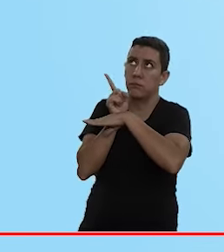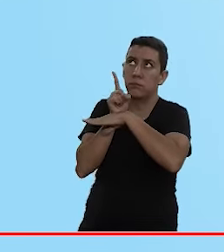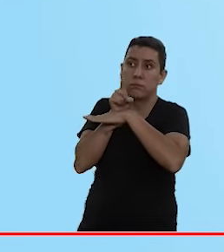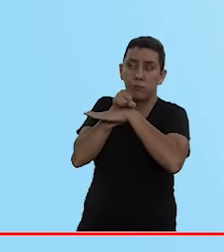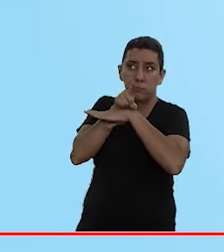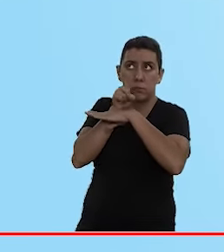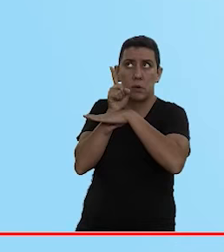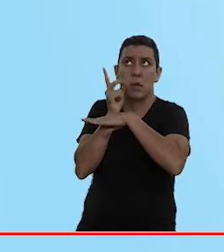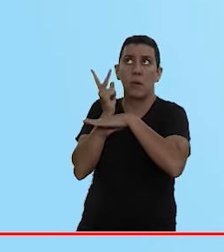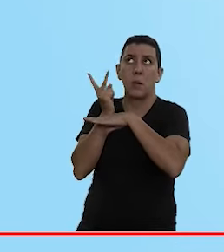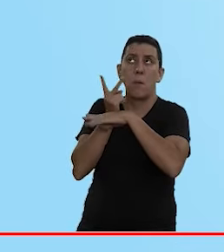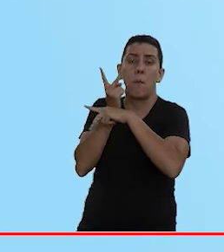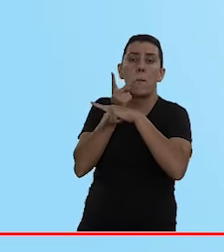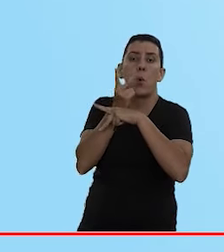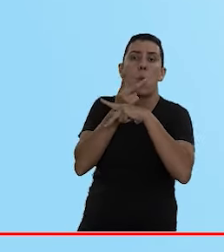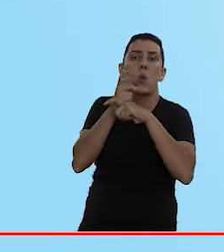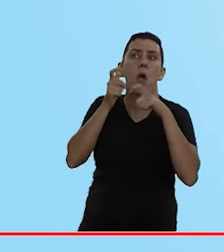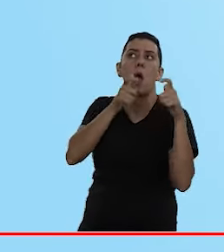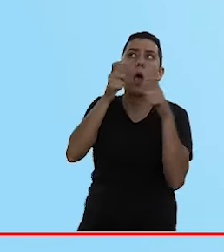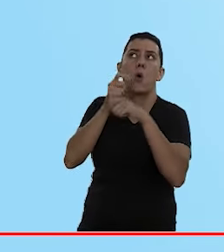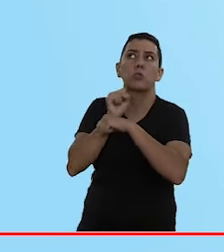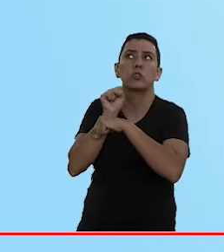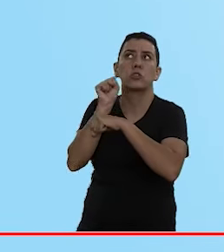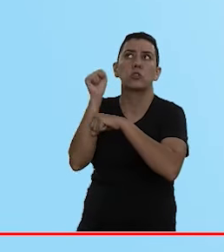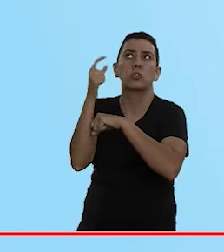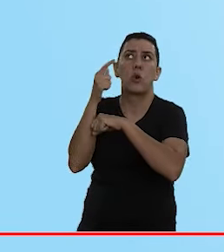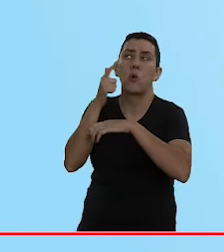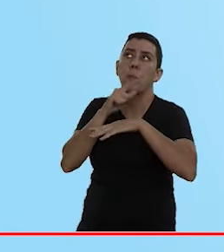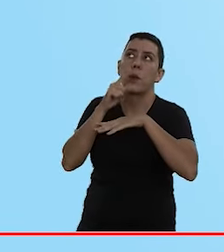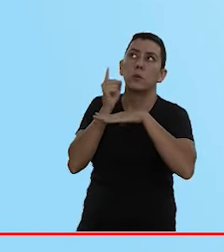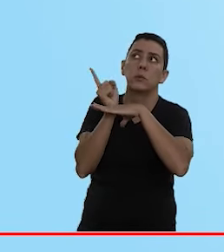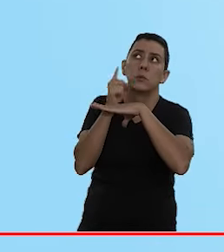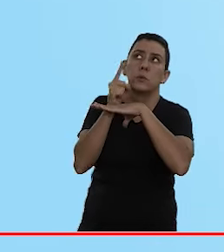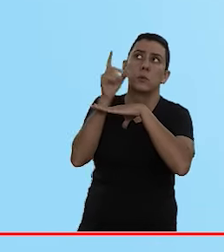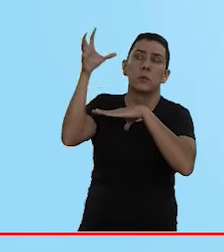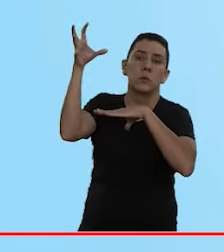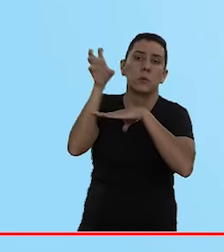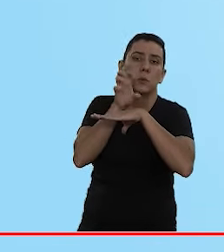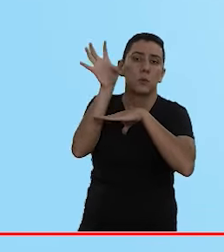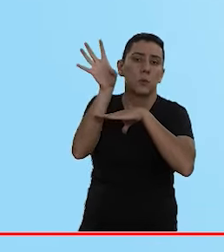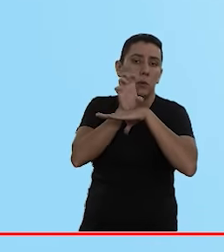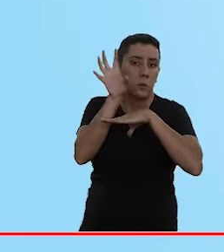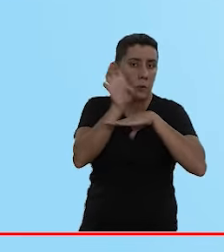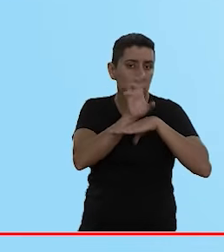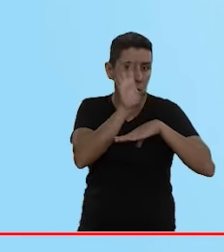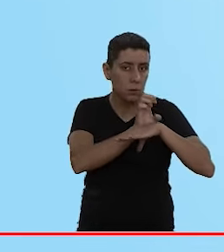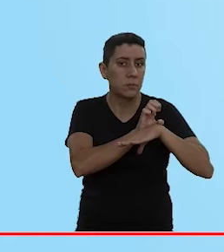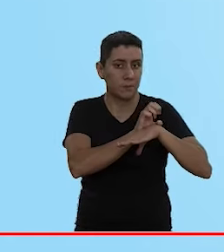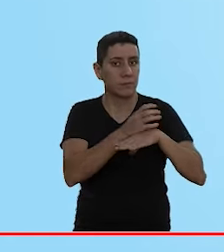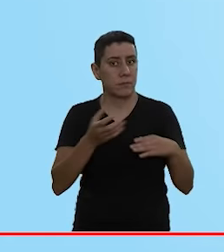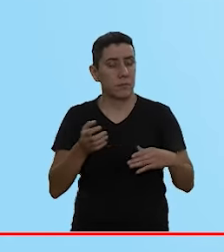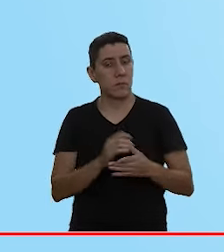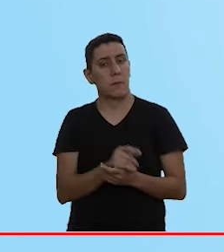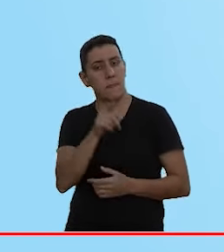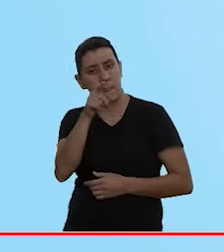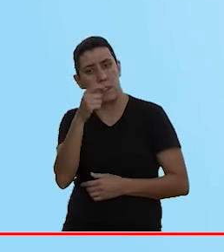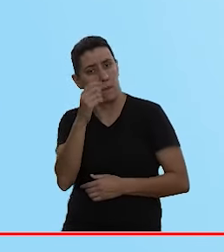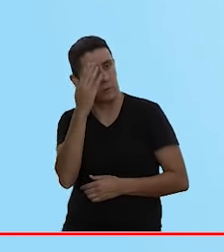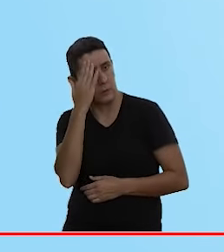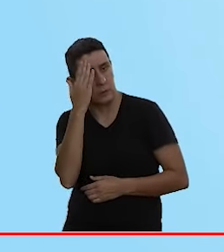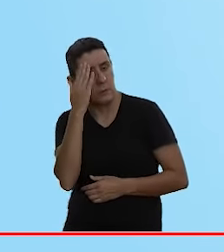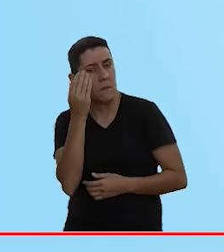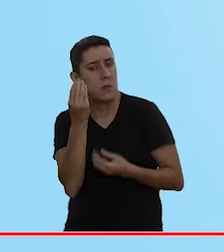de entrada de cada uma das strings, a tensão de entrada, a gente pode saber se aquela string,